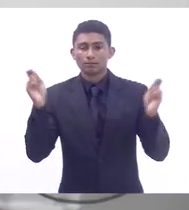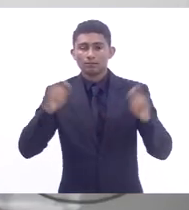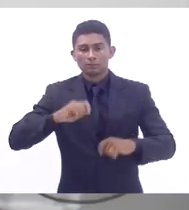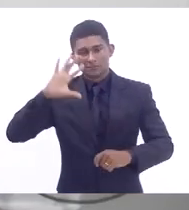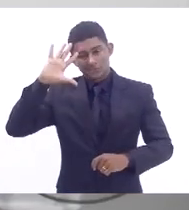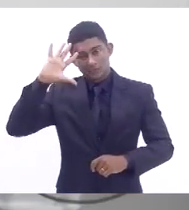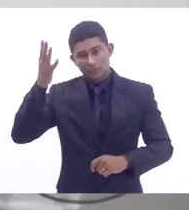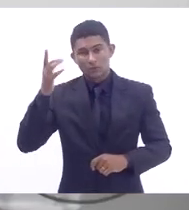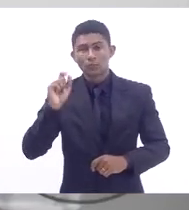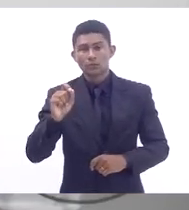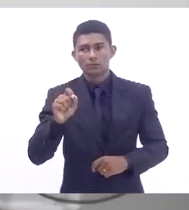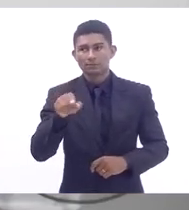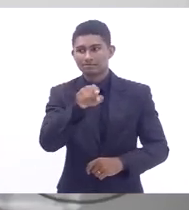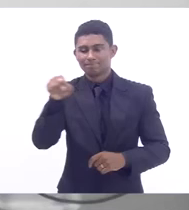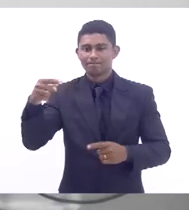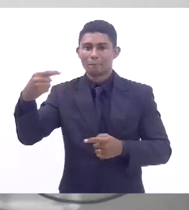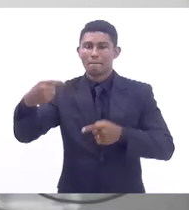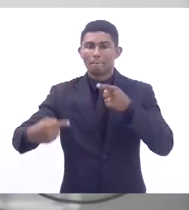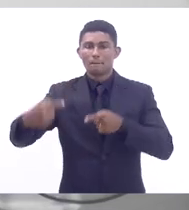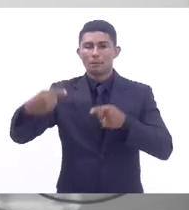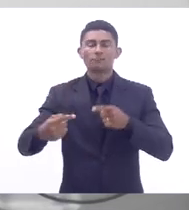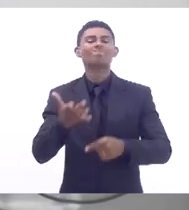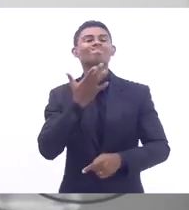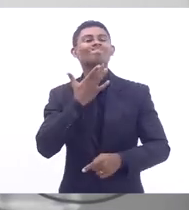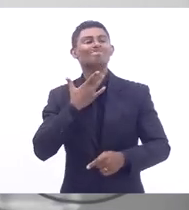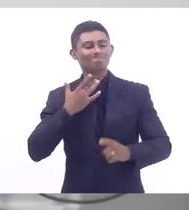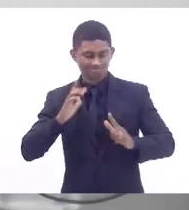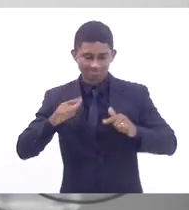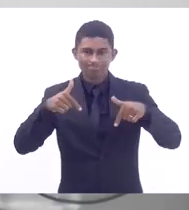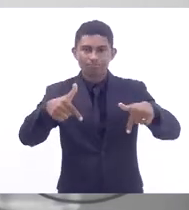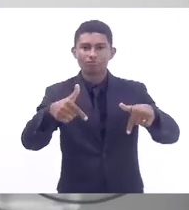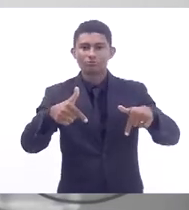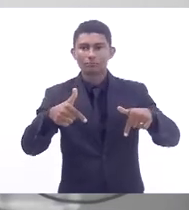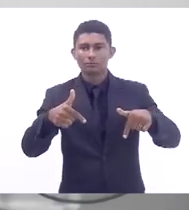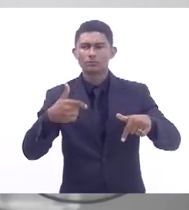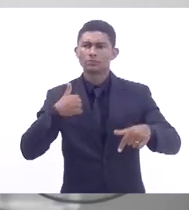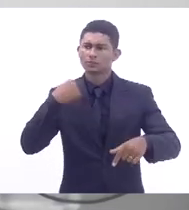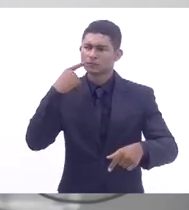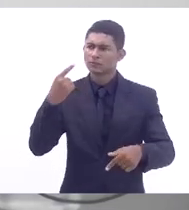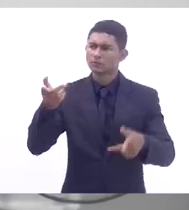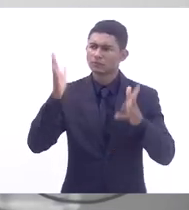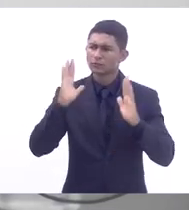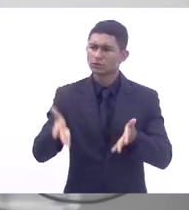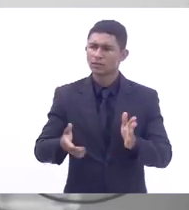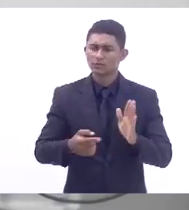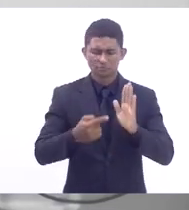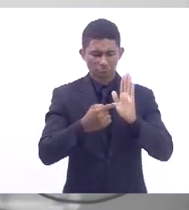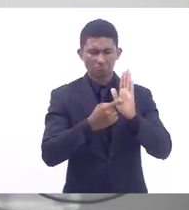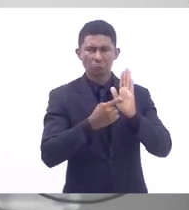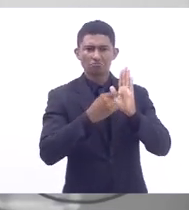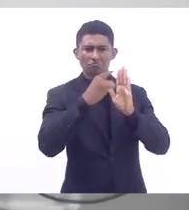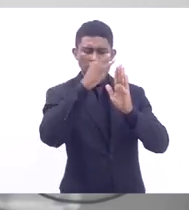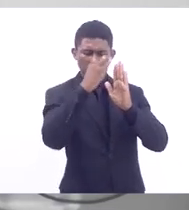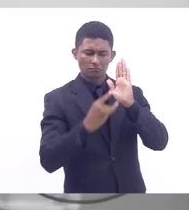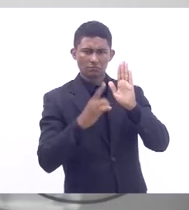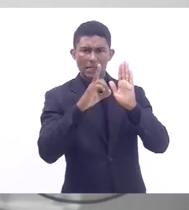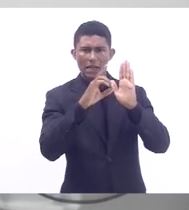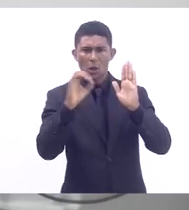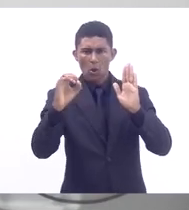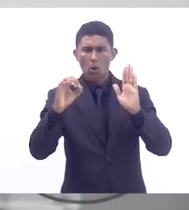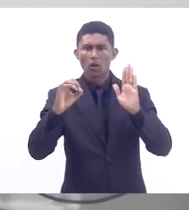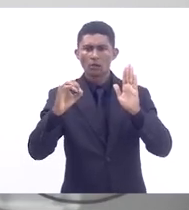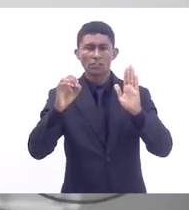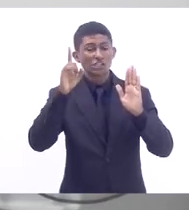Prado que se chama vontade política né já vimos o governo inclusive editar 23 diários oficiais no mesmo dia portanto